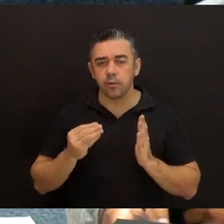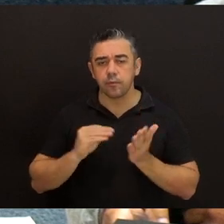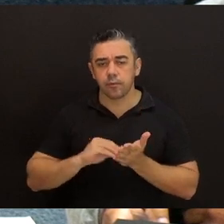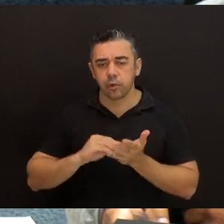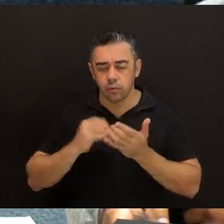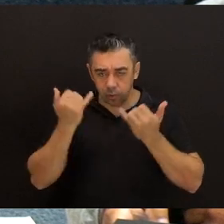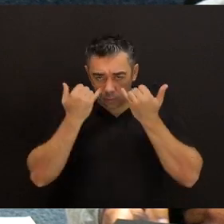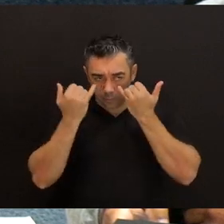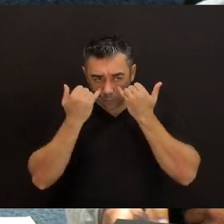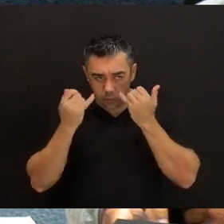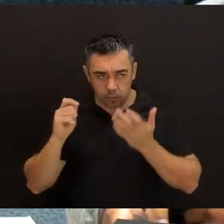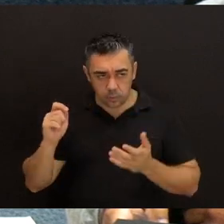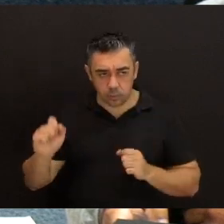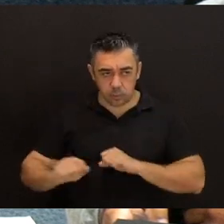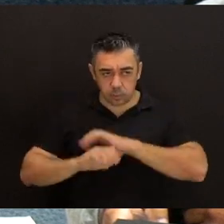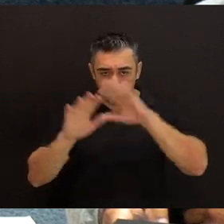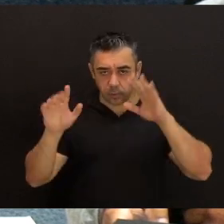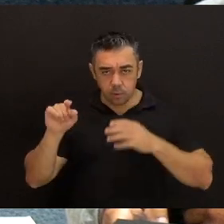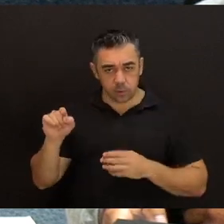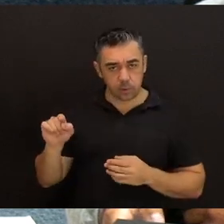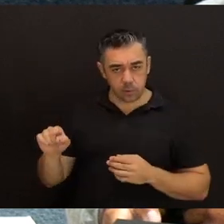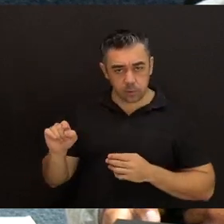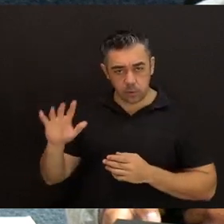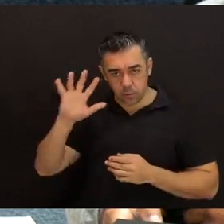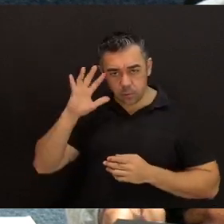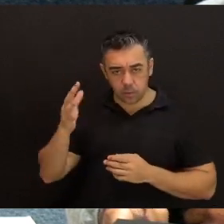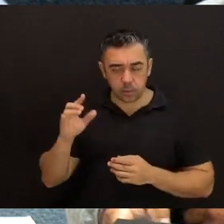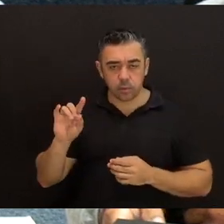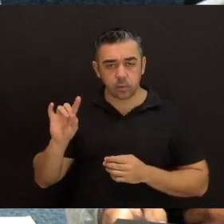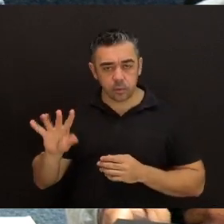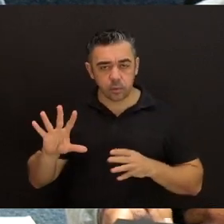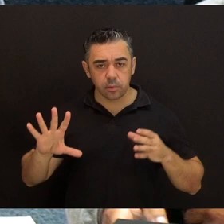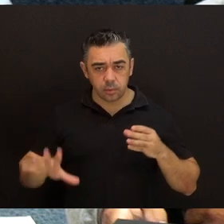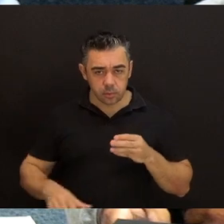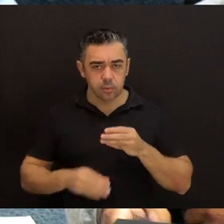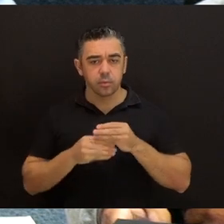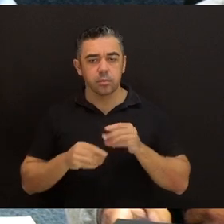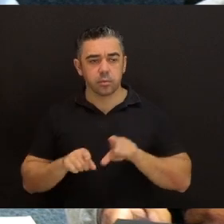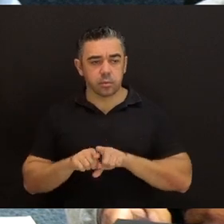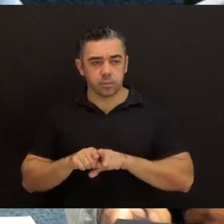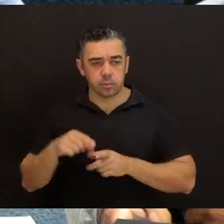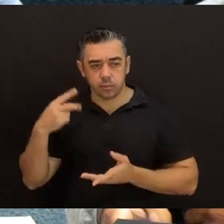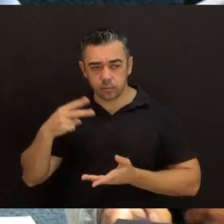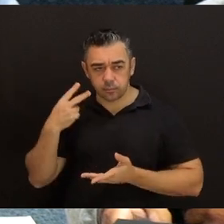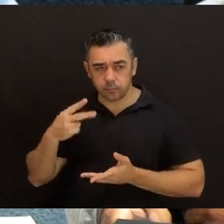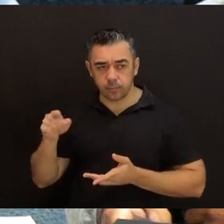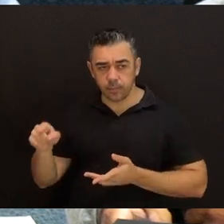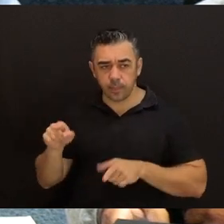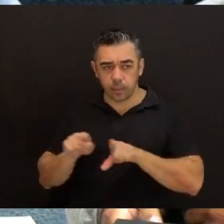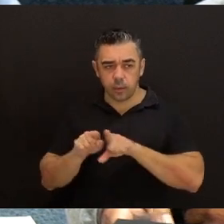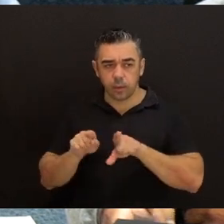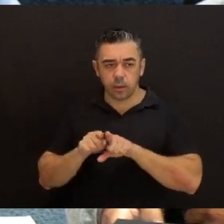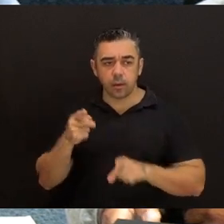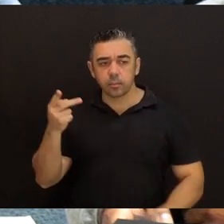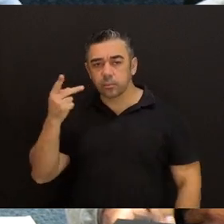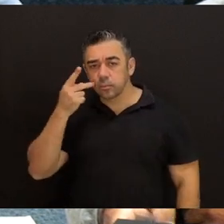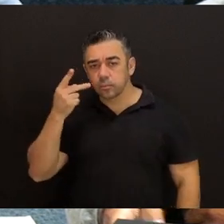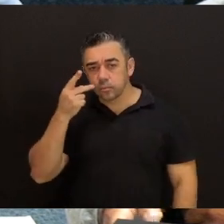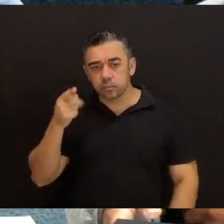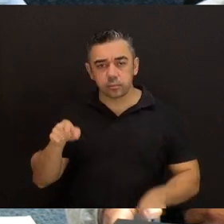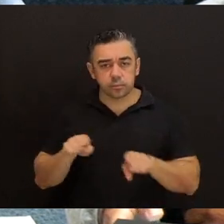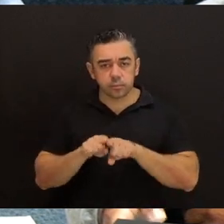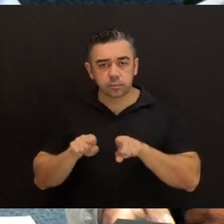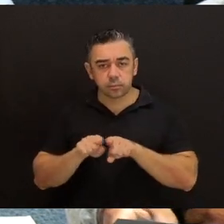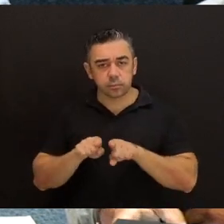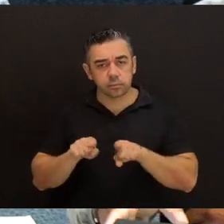só esclarecendo esse ponto também quero que somar com os vereadores e talvez o possa é bom ali né vai